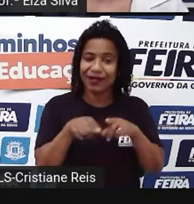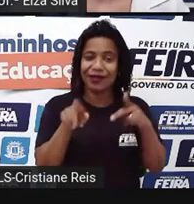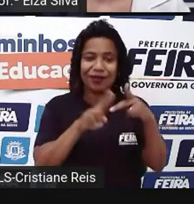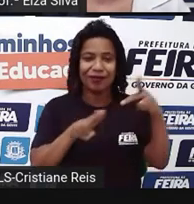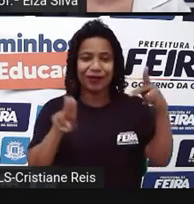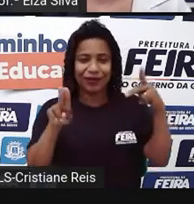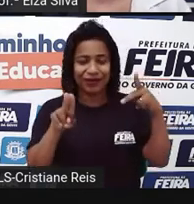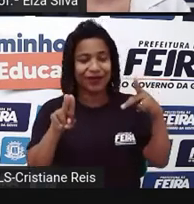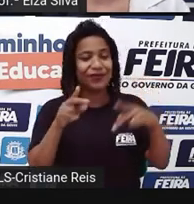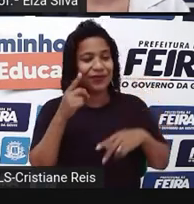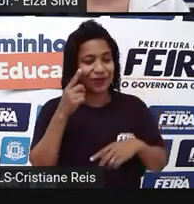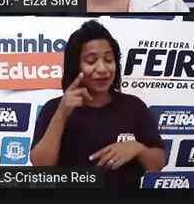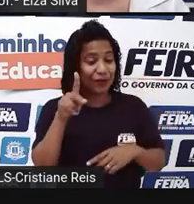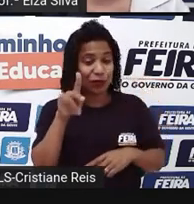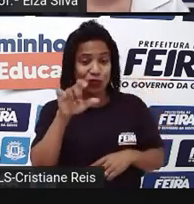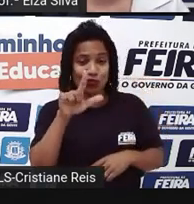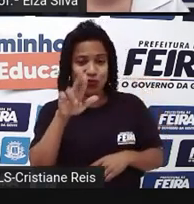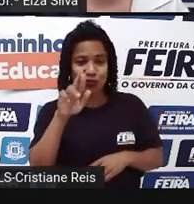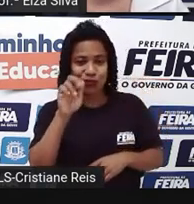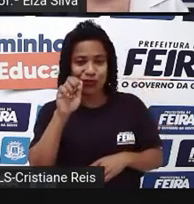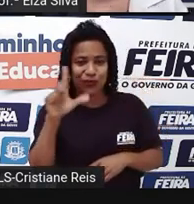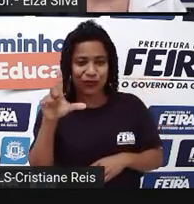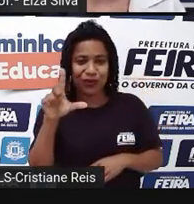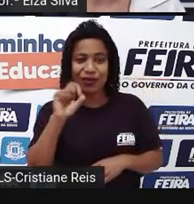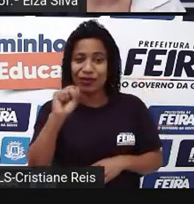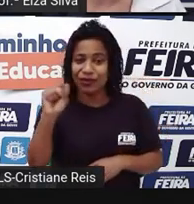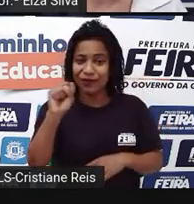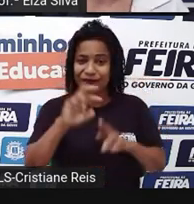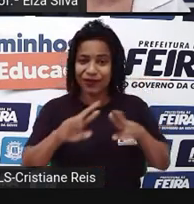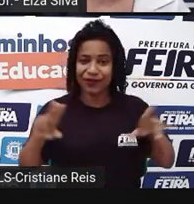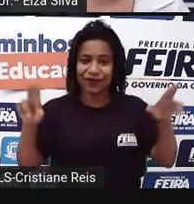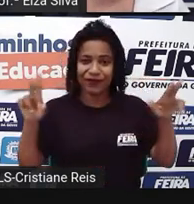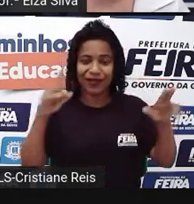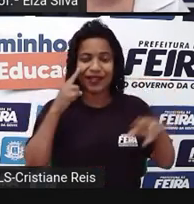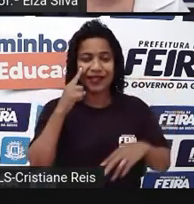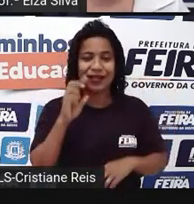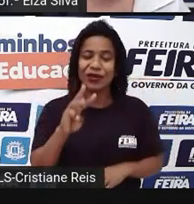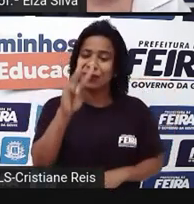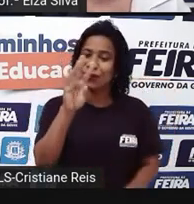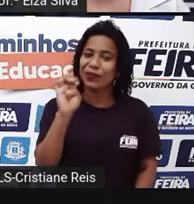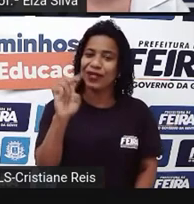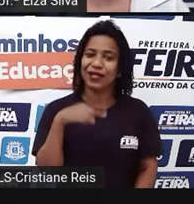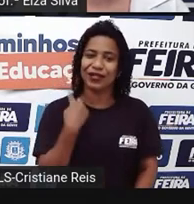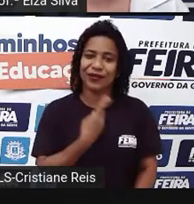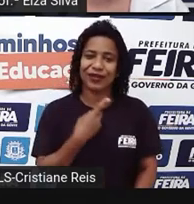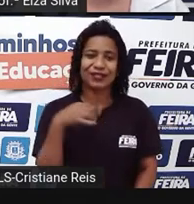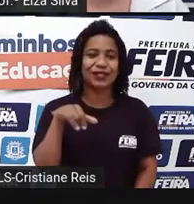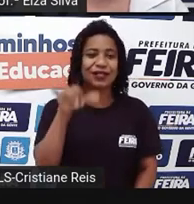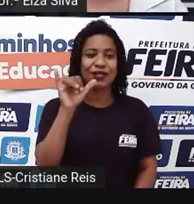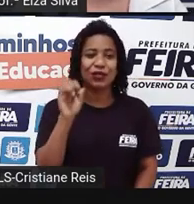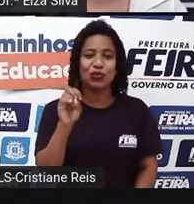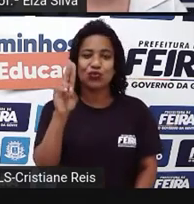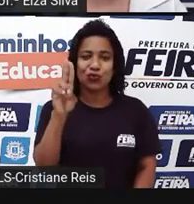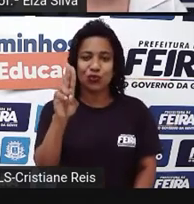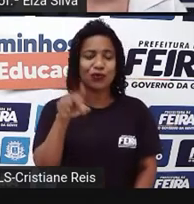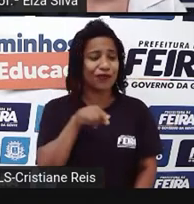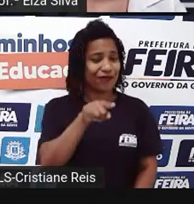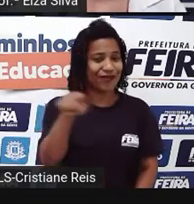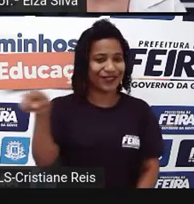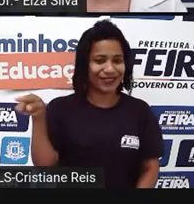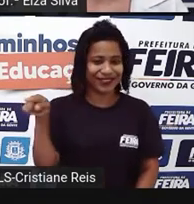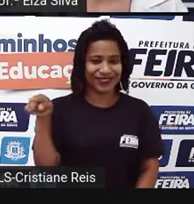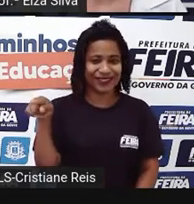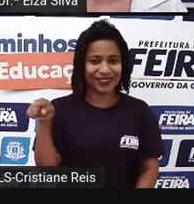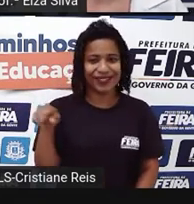I, eu, we, nós. Plural de you, como vocês já sabem. E you também, vocês.